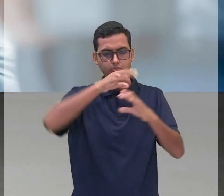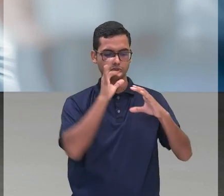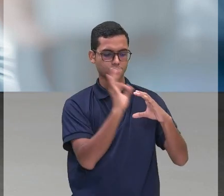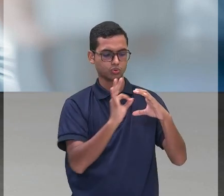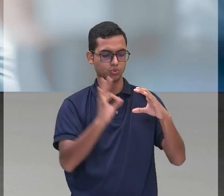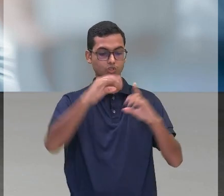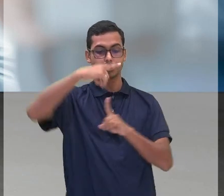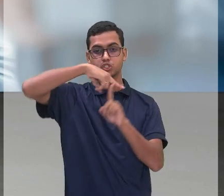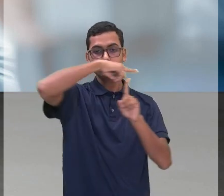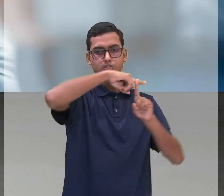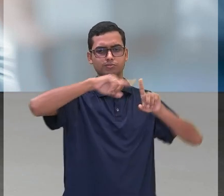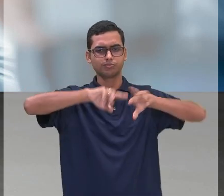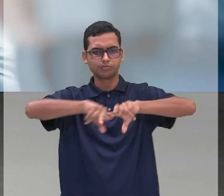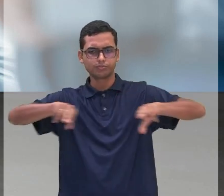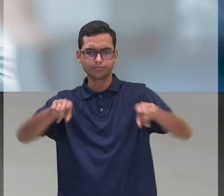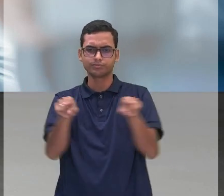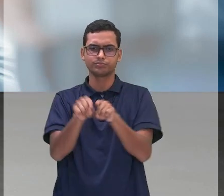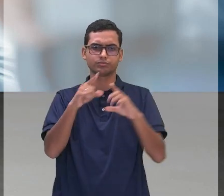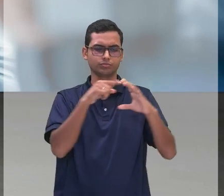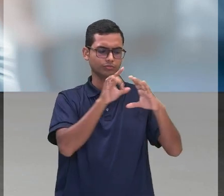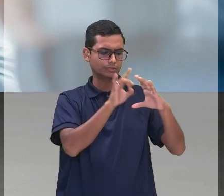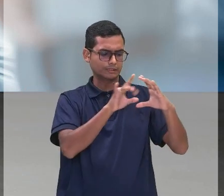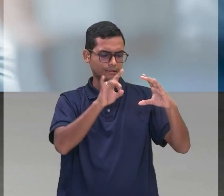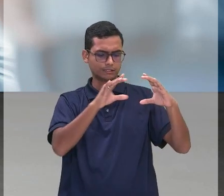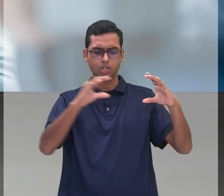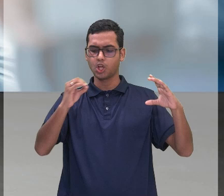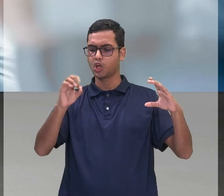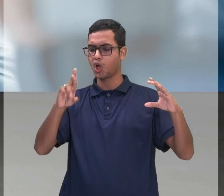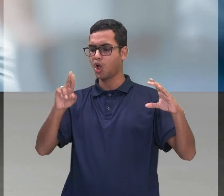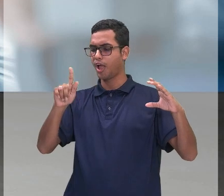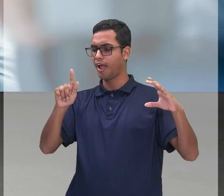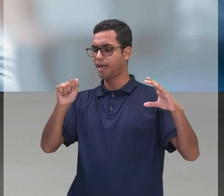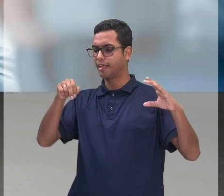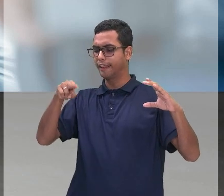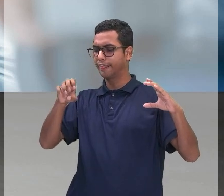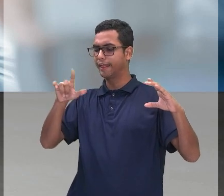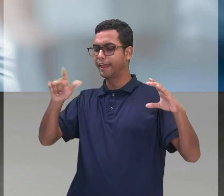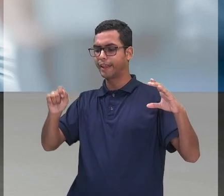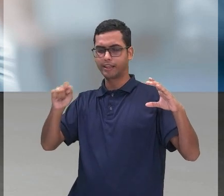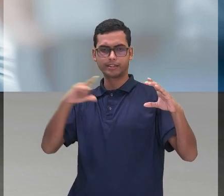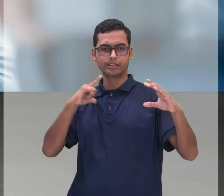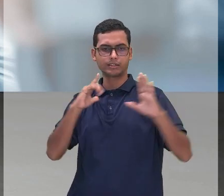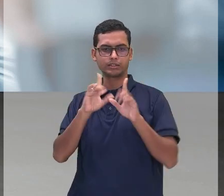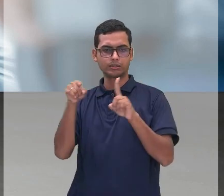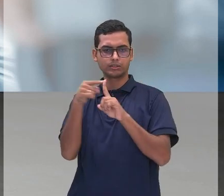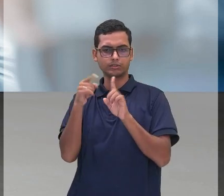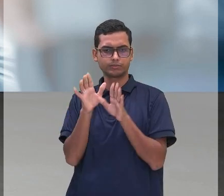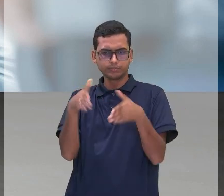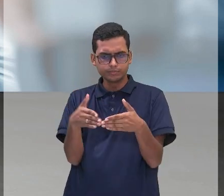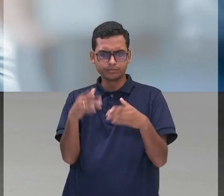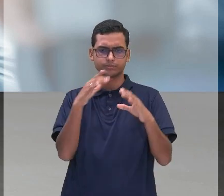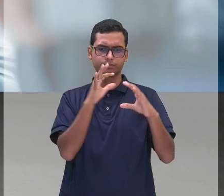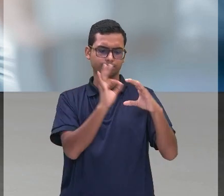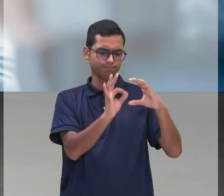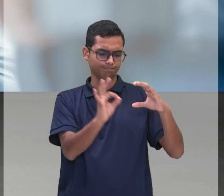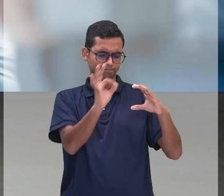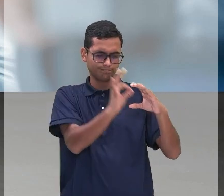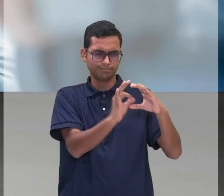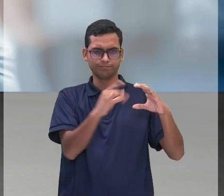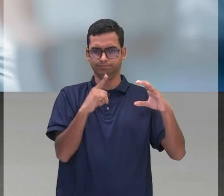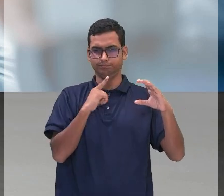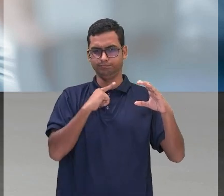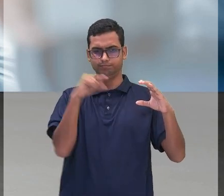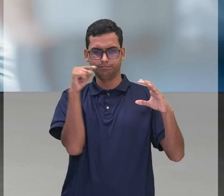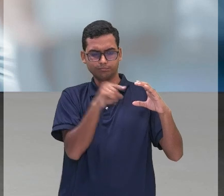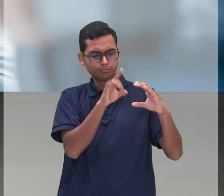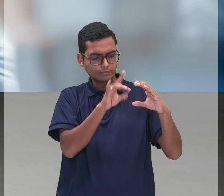e cada organela apresenta uma função específica. É como se fossem vários órgãozinhos ali dentro daquela célula, porque cada